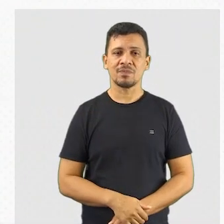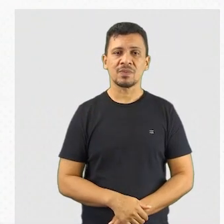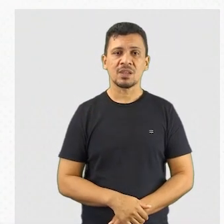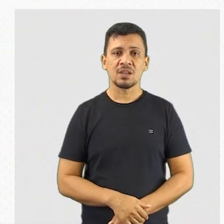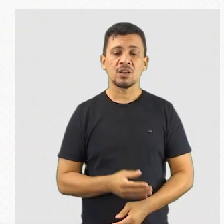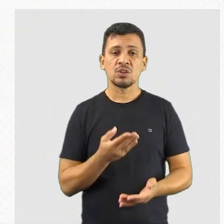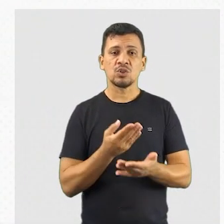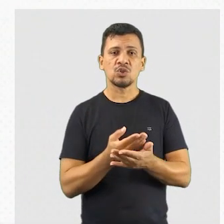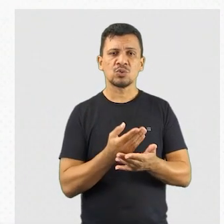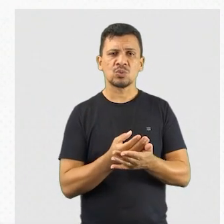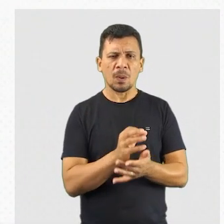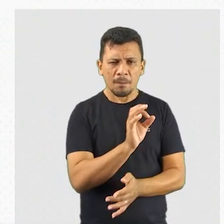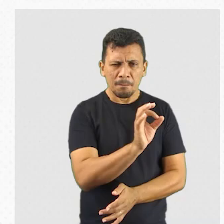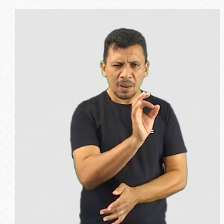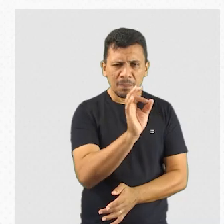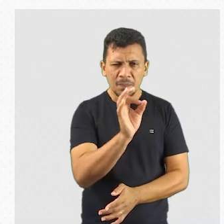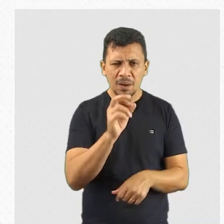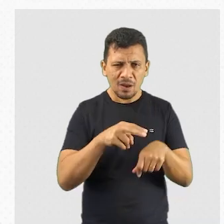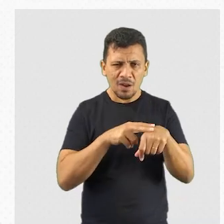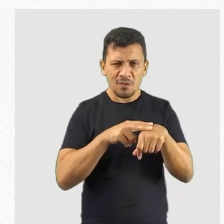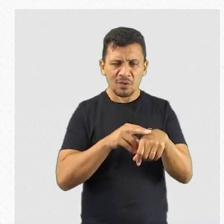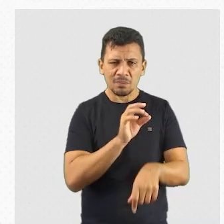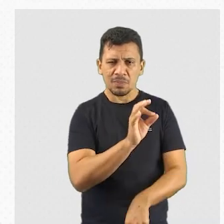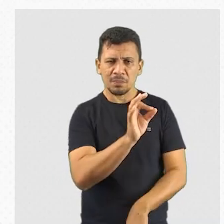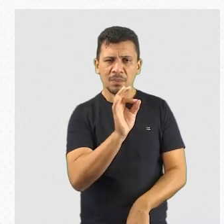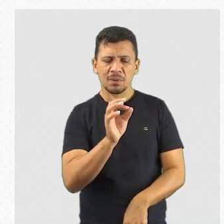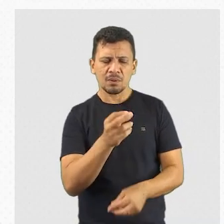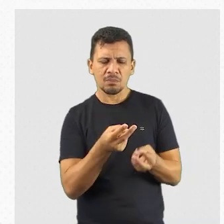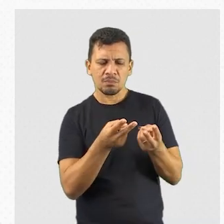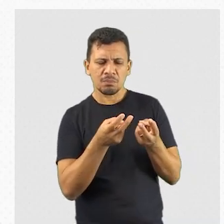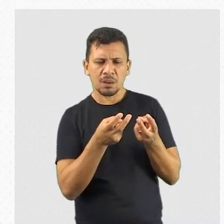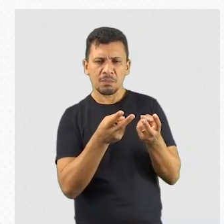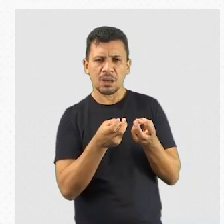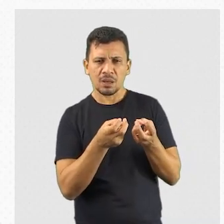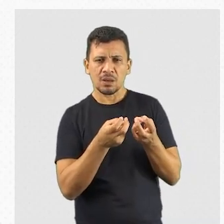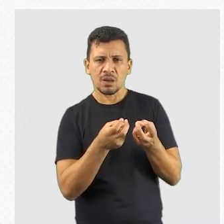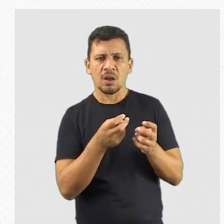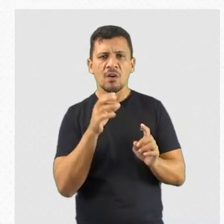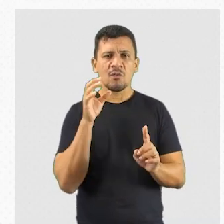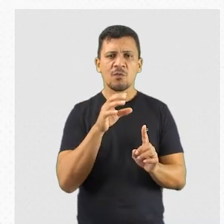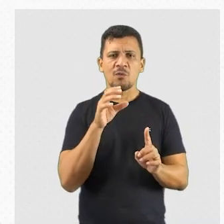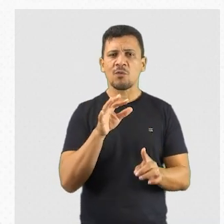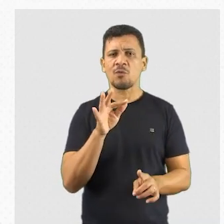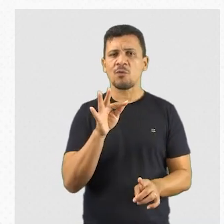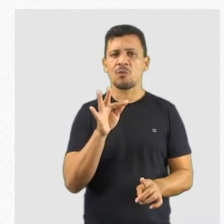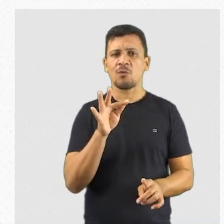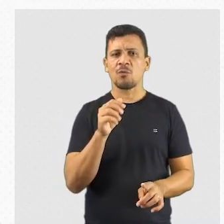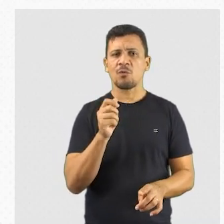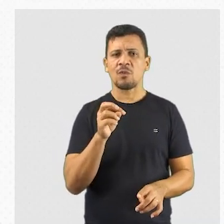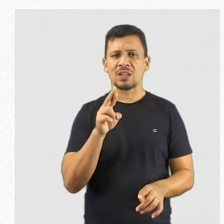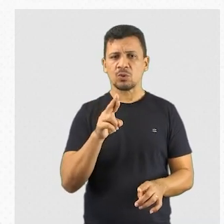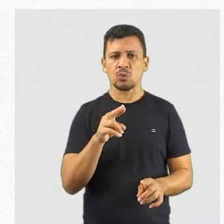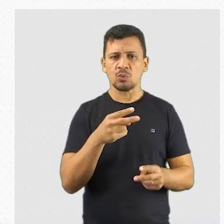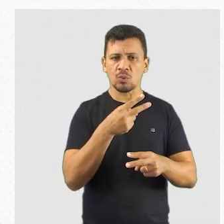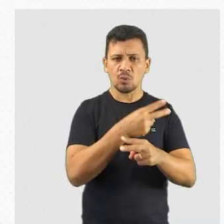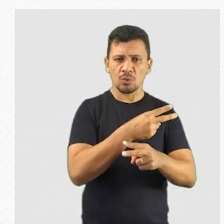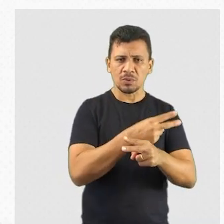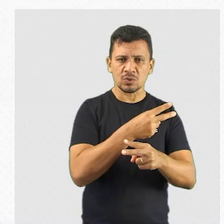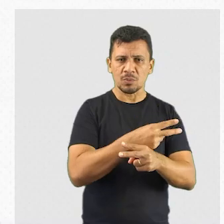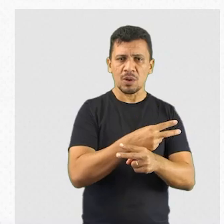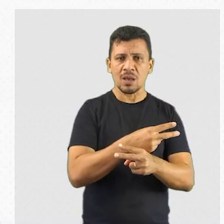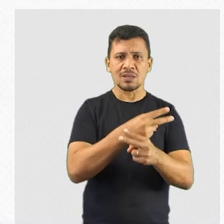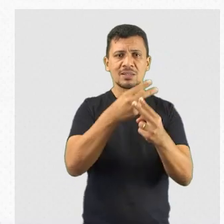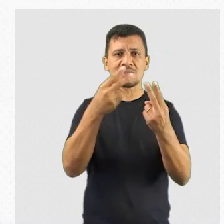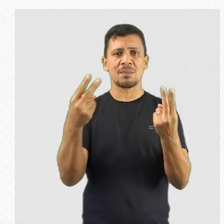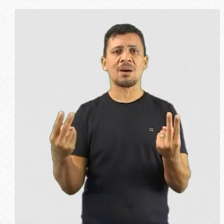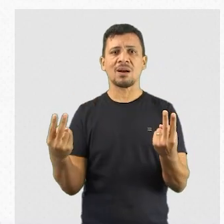estudou as ervilhas, ele observou que os fatores presentes no cromossomo, eles se separam, né, de forma